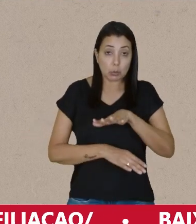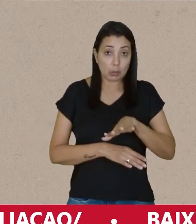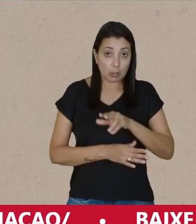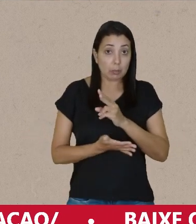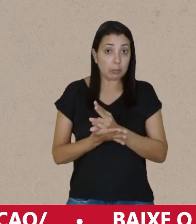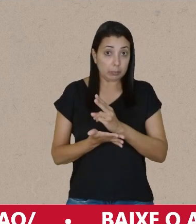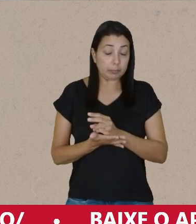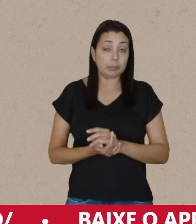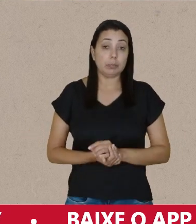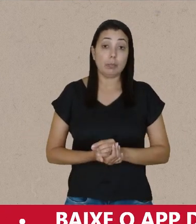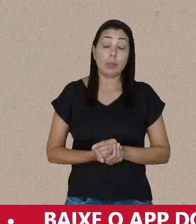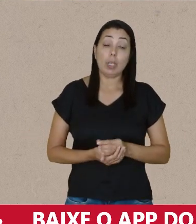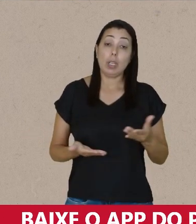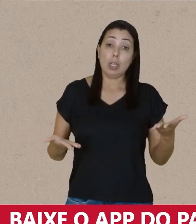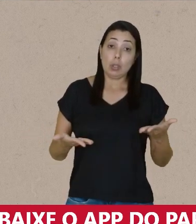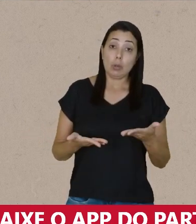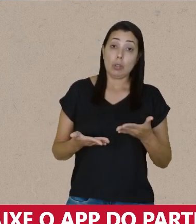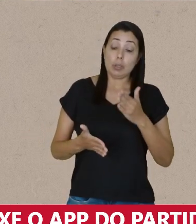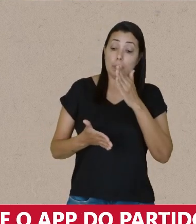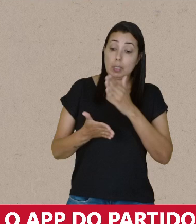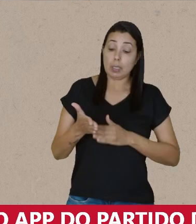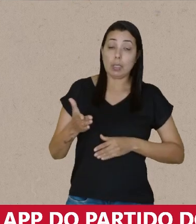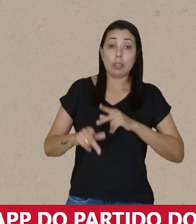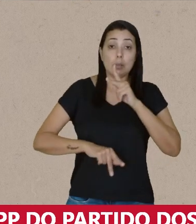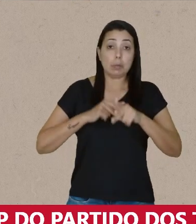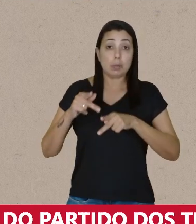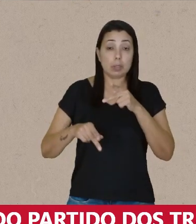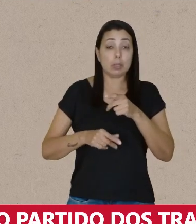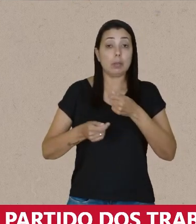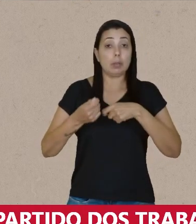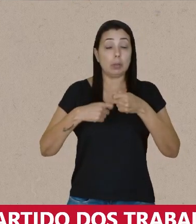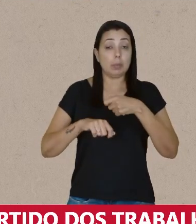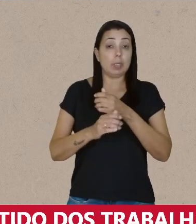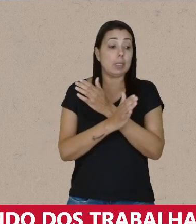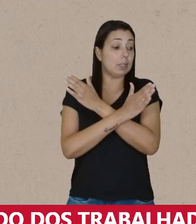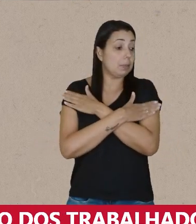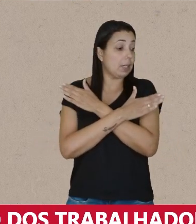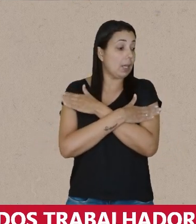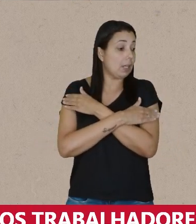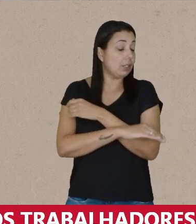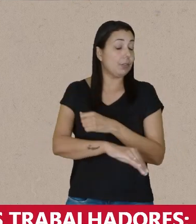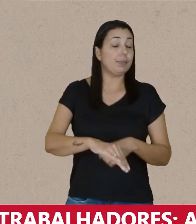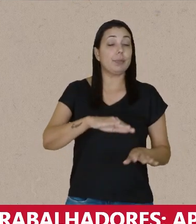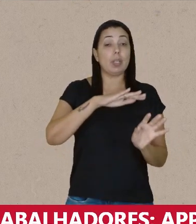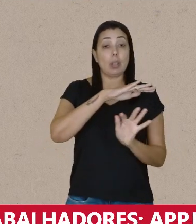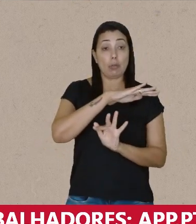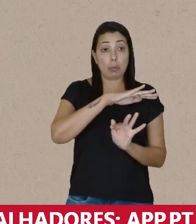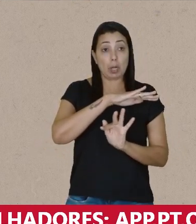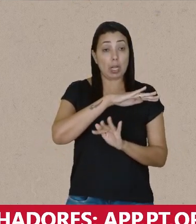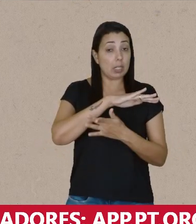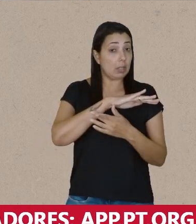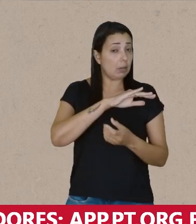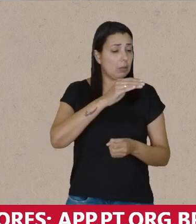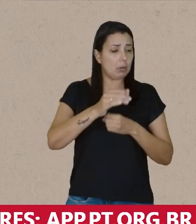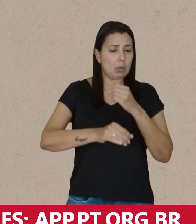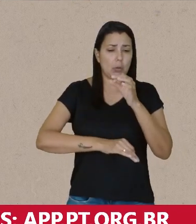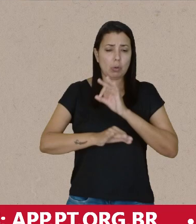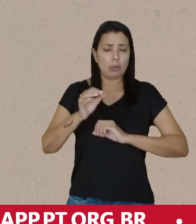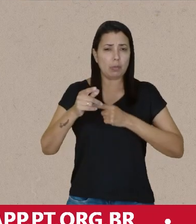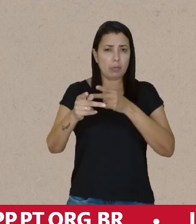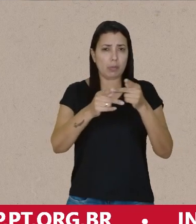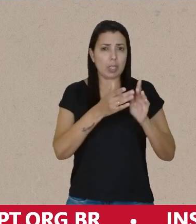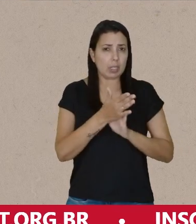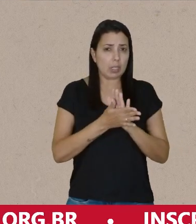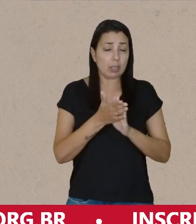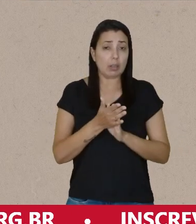territórios. E hoje a metade da população econômica ativa está desempregada na informalidade e vive nos bairros, não está em fábrica, não está no comércio, não está no